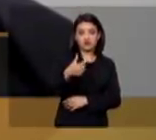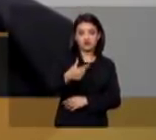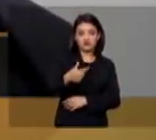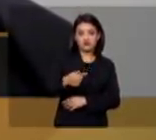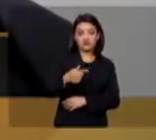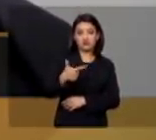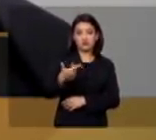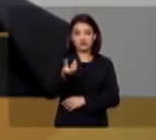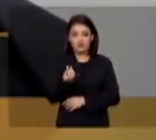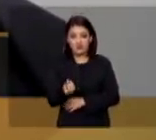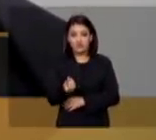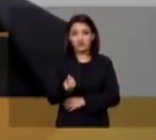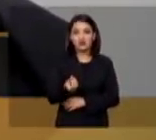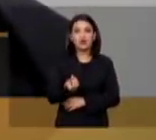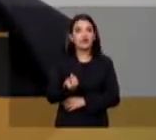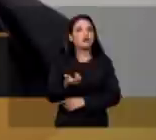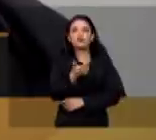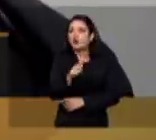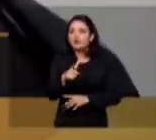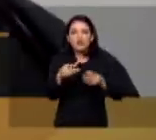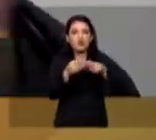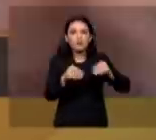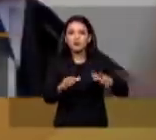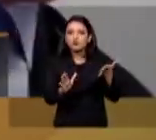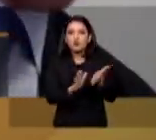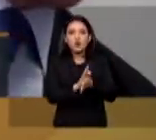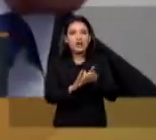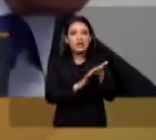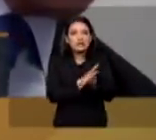193.726, não acarretou a prejudicialidade do habeas corpus